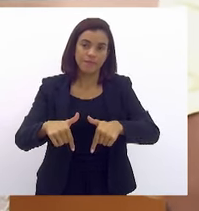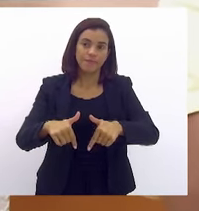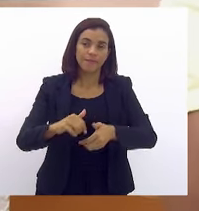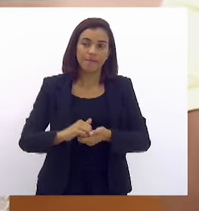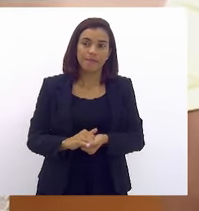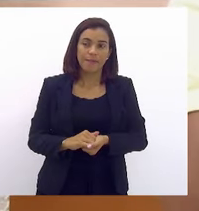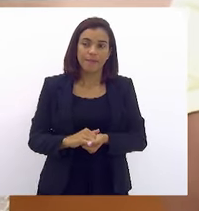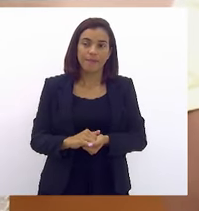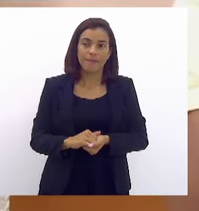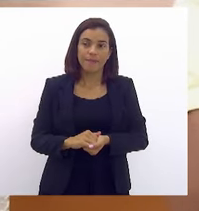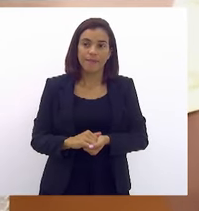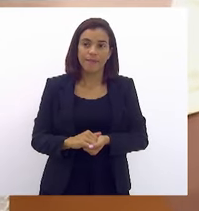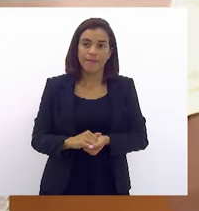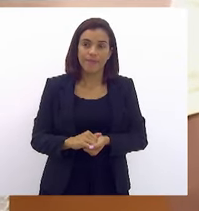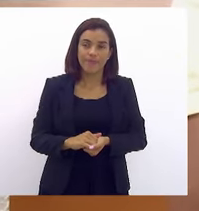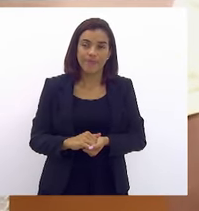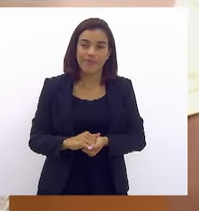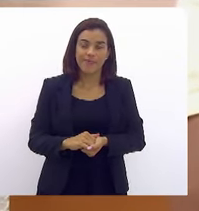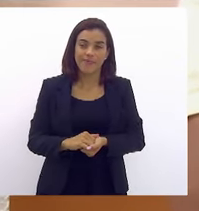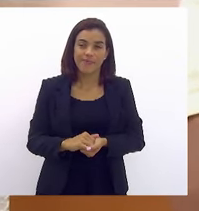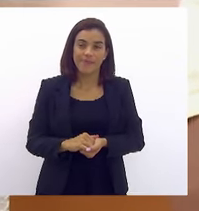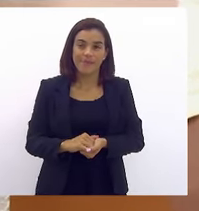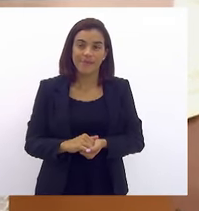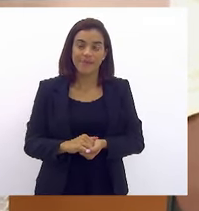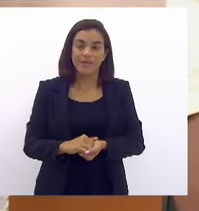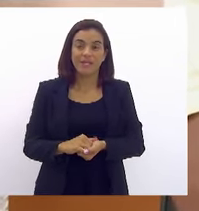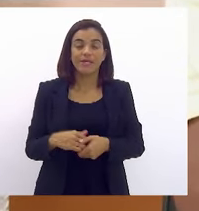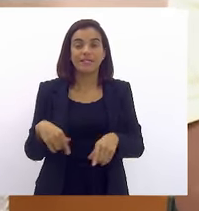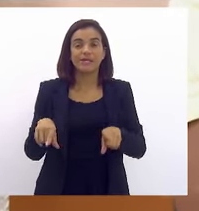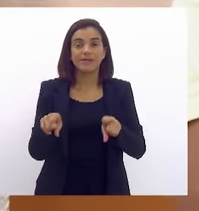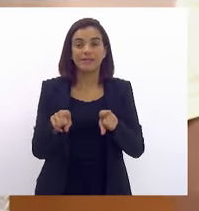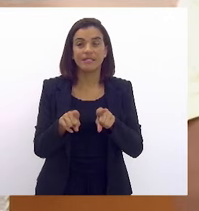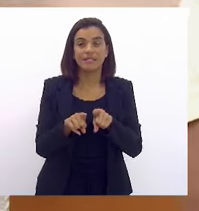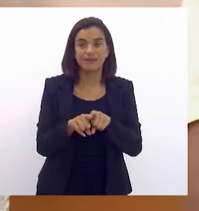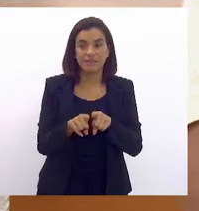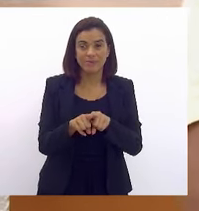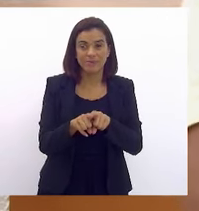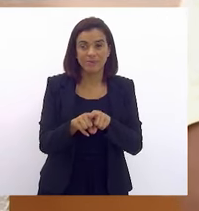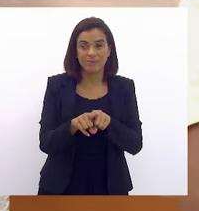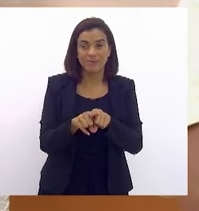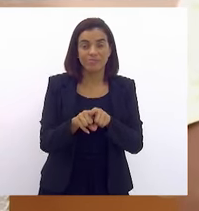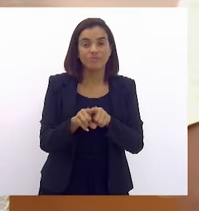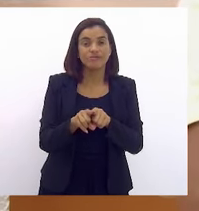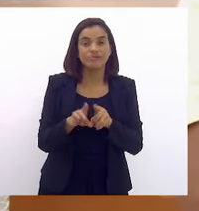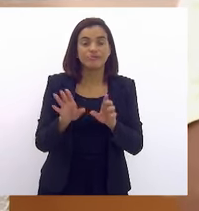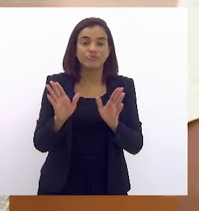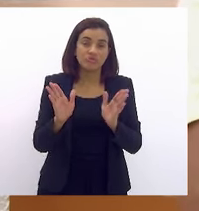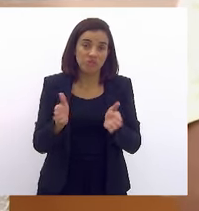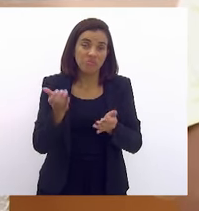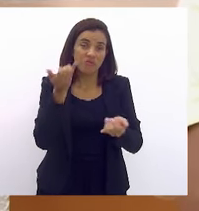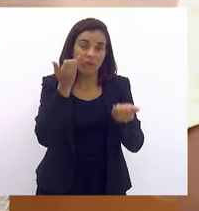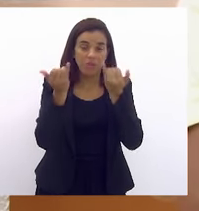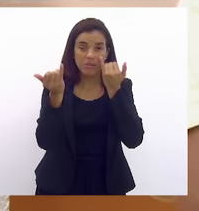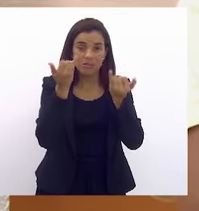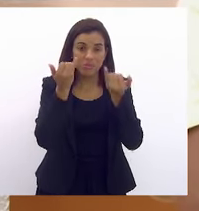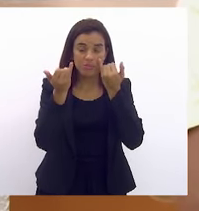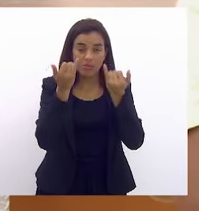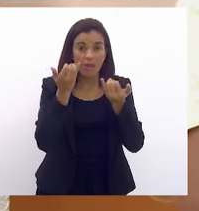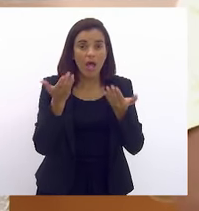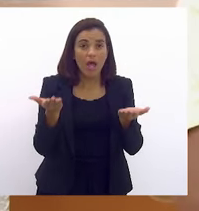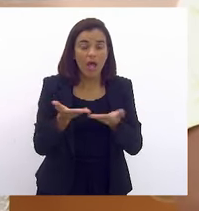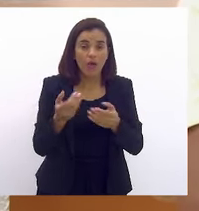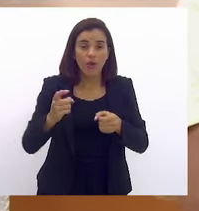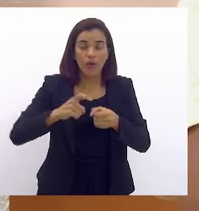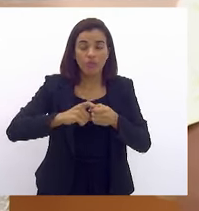E, assim, enfim, eu acho que ele já, pelo menos a informação que eu tenho, é que esse convênio avançou um pouco mais